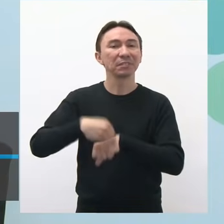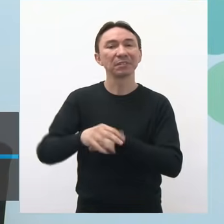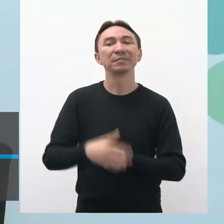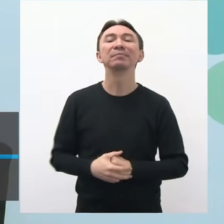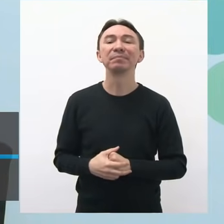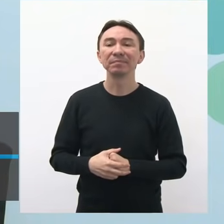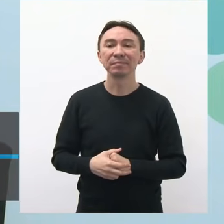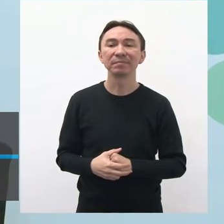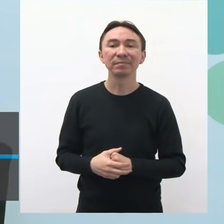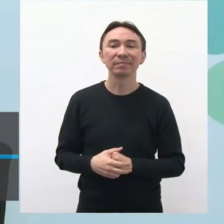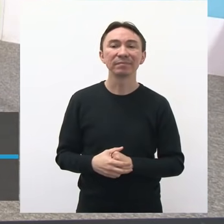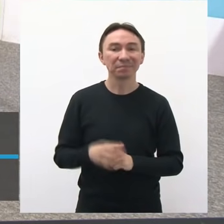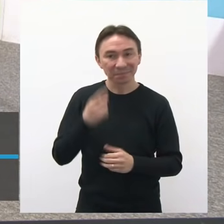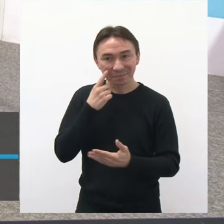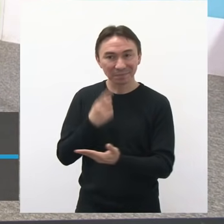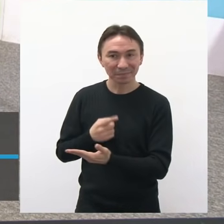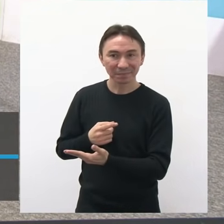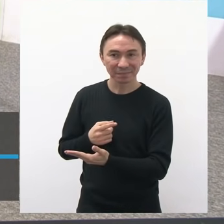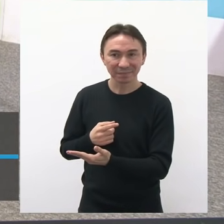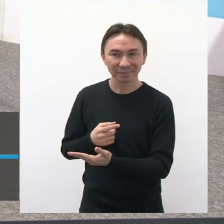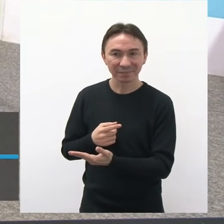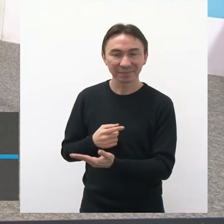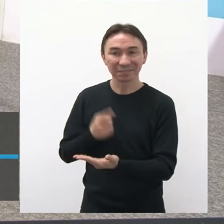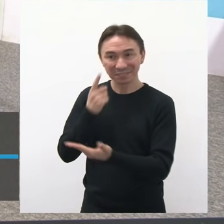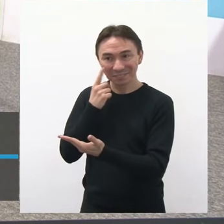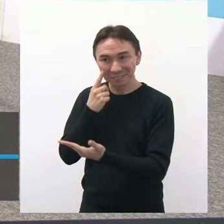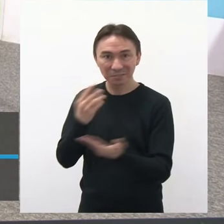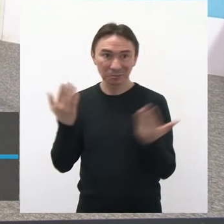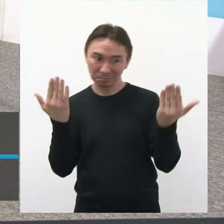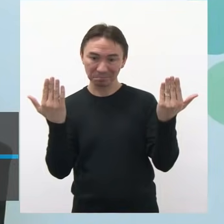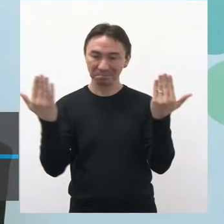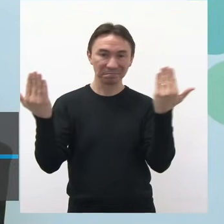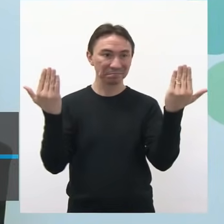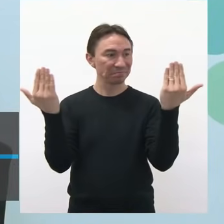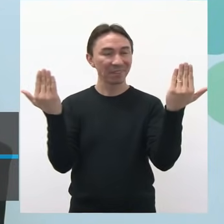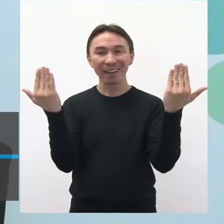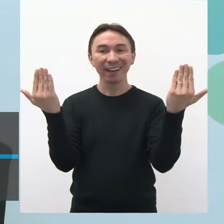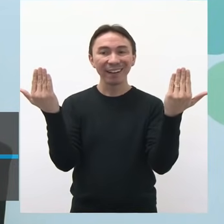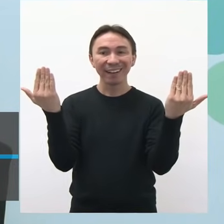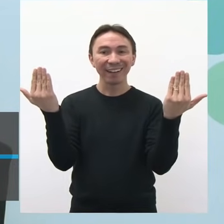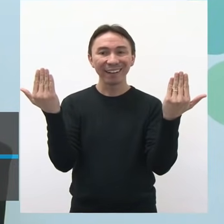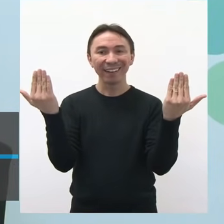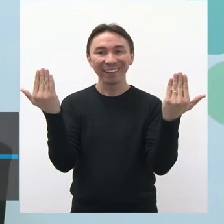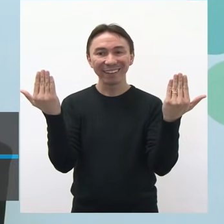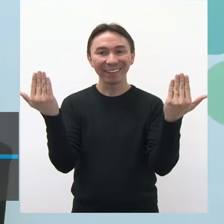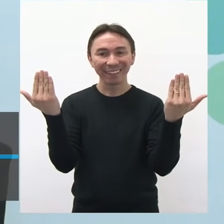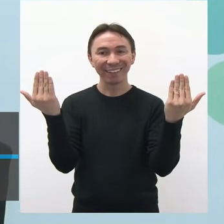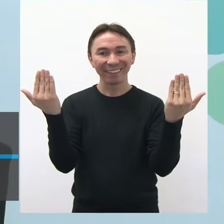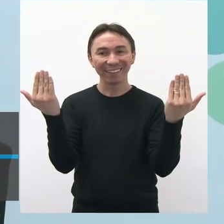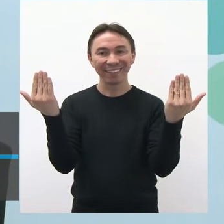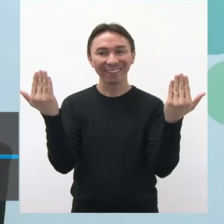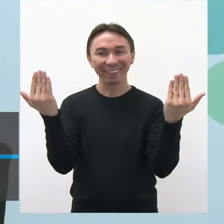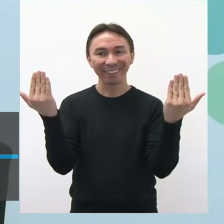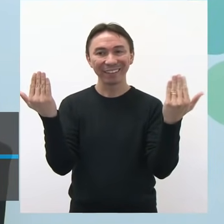Aham! Nós temos um avião. Temos um avião. E nós temos aqui, um outro avião, um outro modelo de avião, esse que é um modelo estrangeiro.